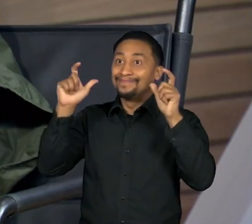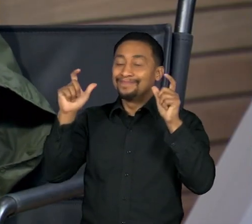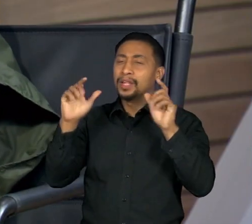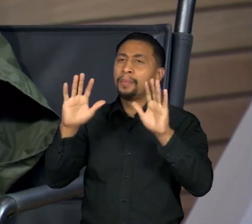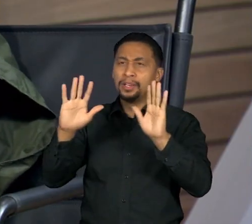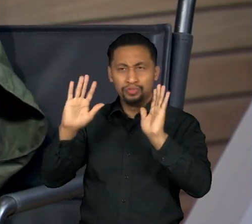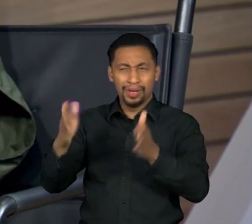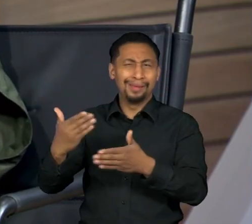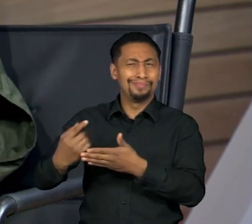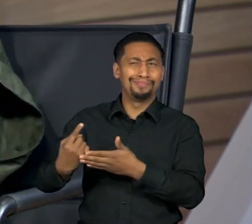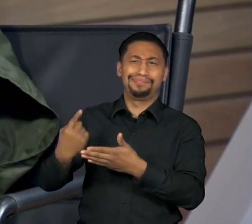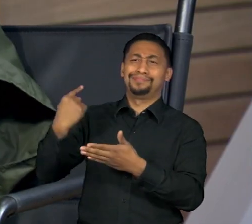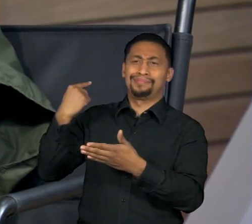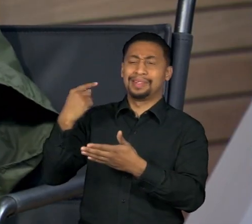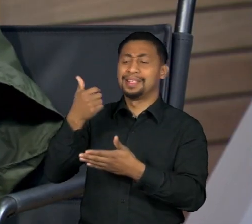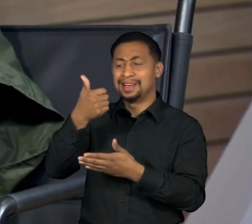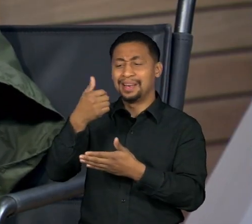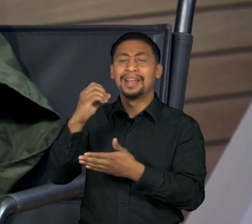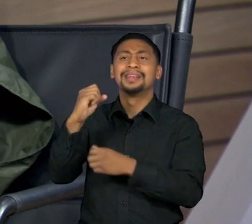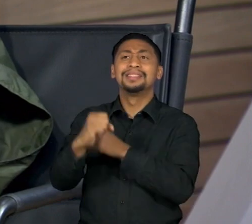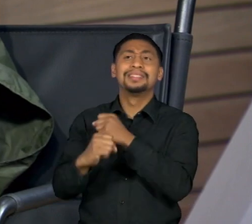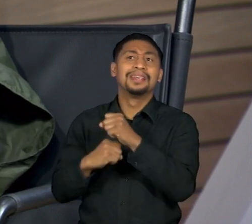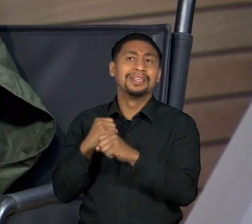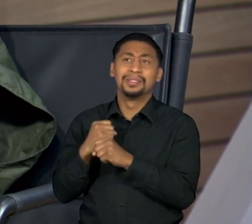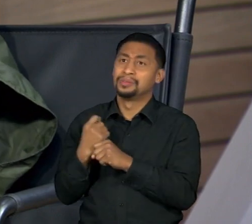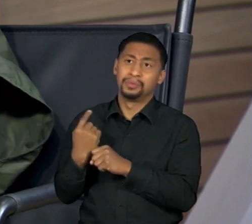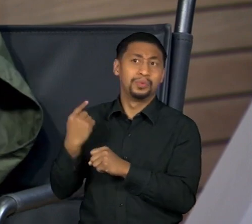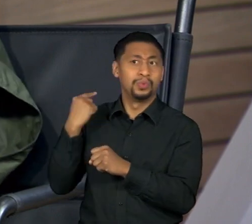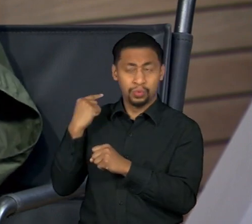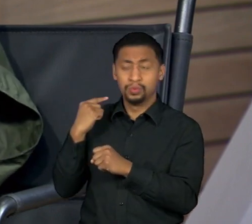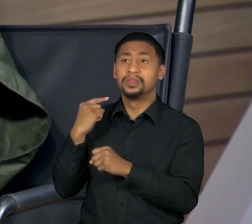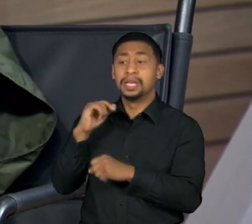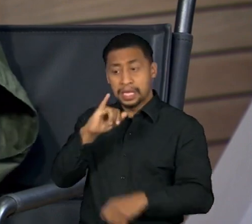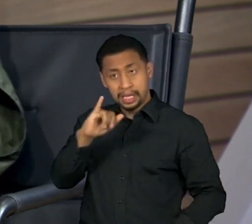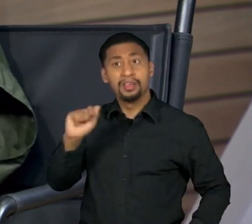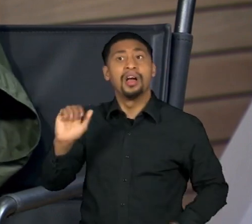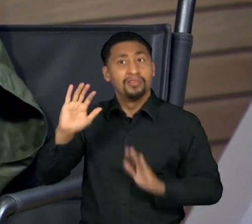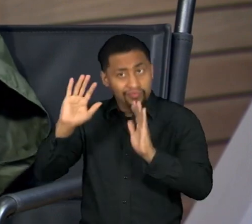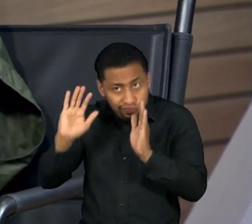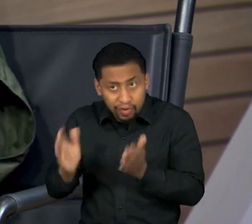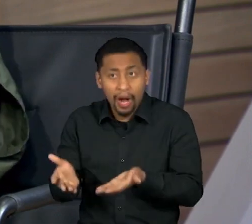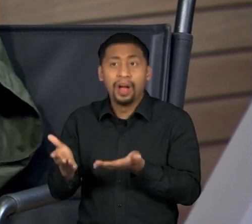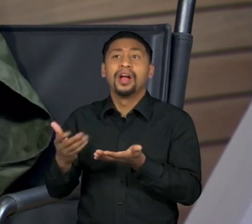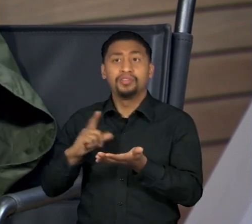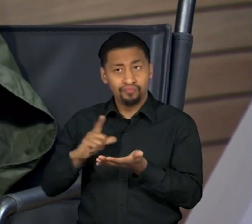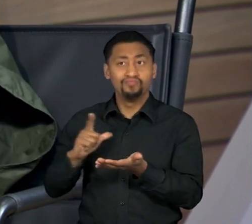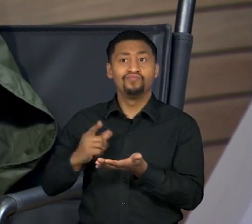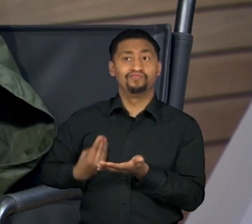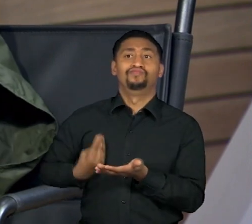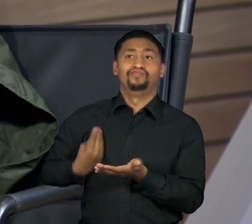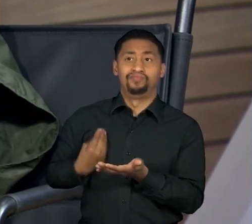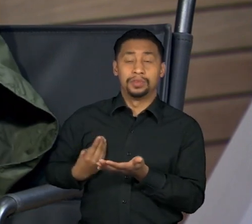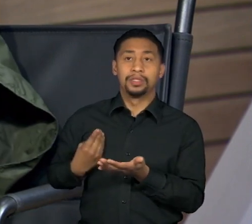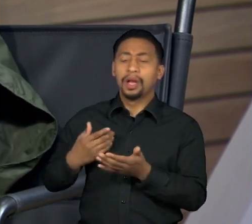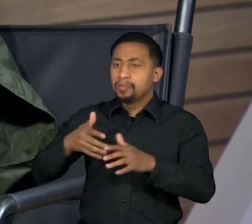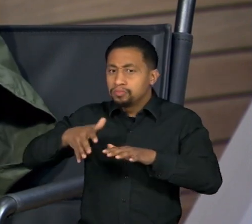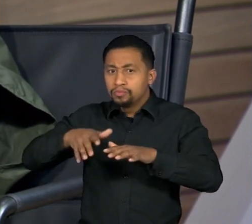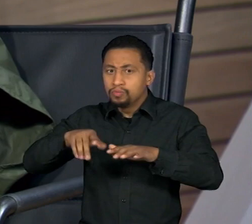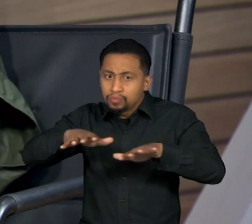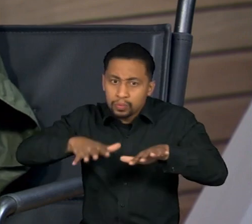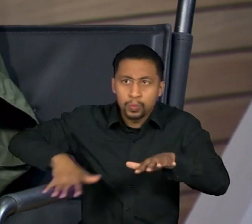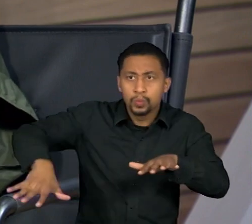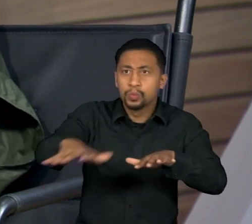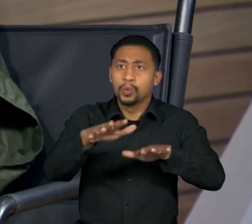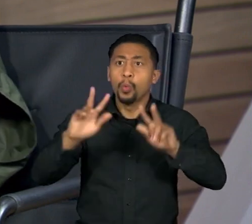10 anos, que a inteligência artificial já permeia, já media a nossa comunicação e a nossa sociabilidade, porque é ela que está